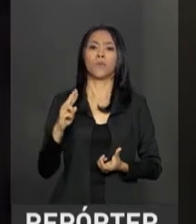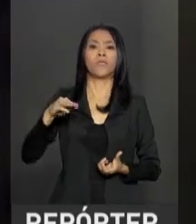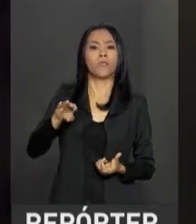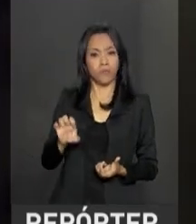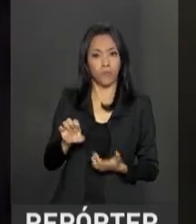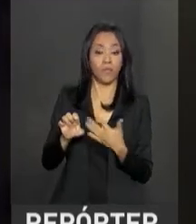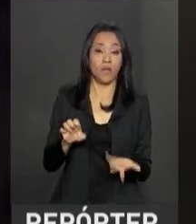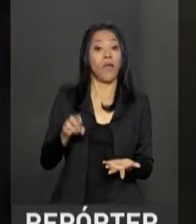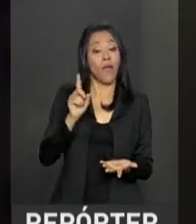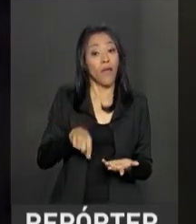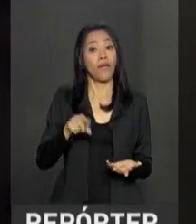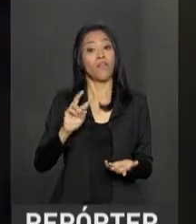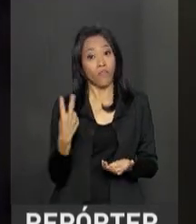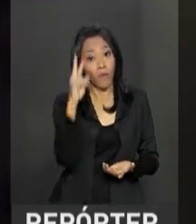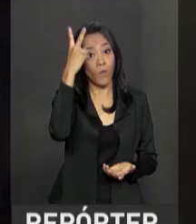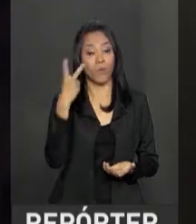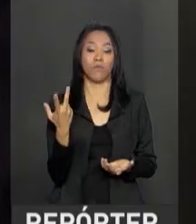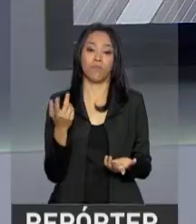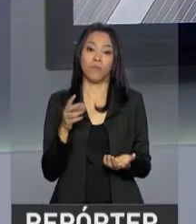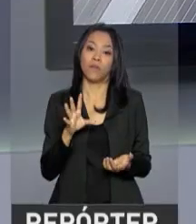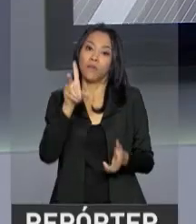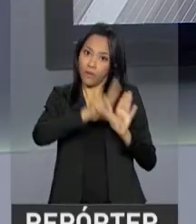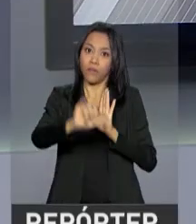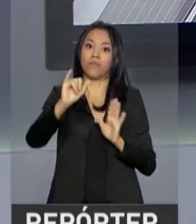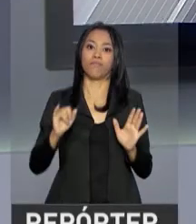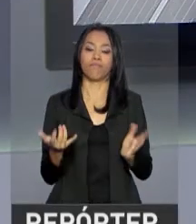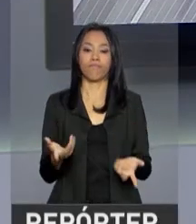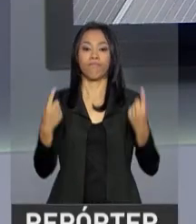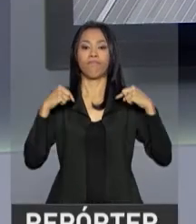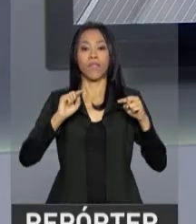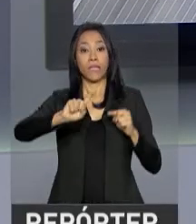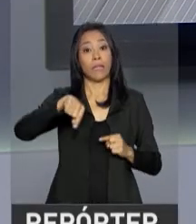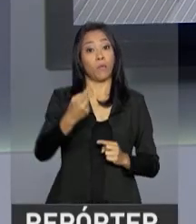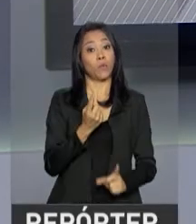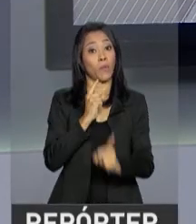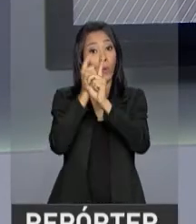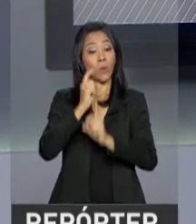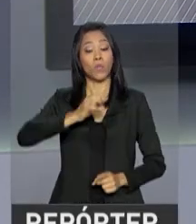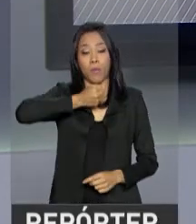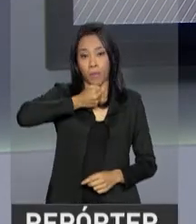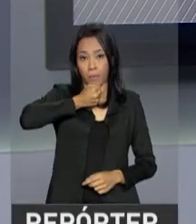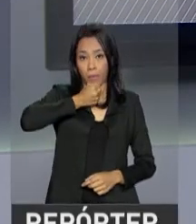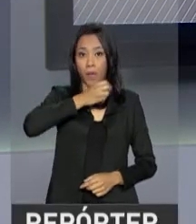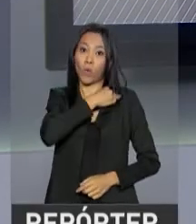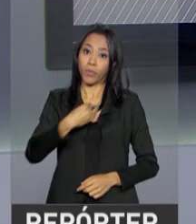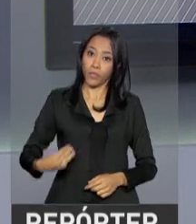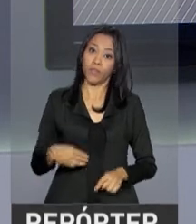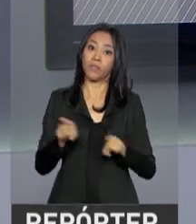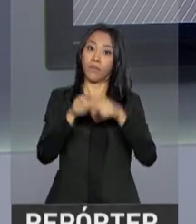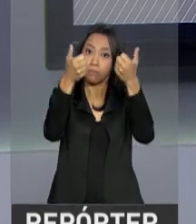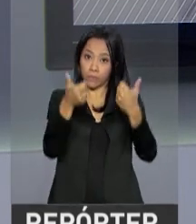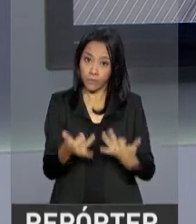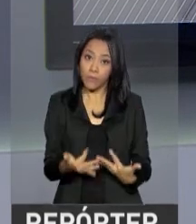ter gente em defesa de valores em defesa da vida após o evento em conversa com jornalistas o ministro também